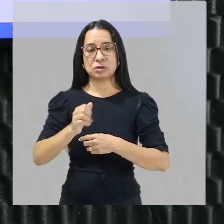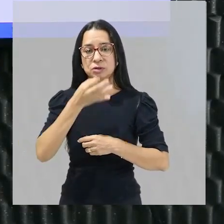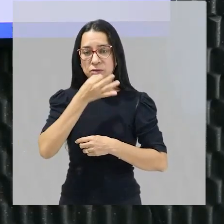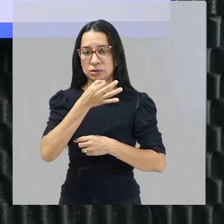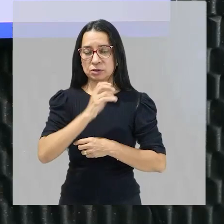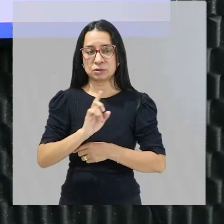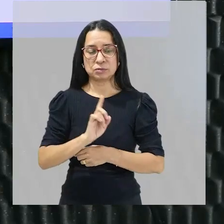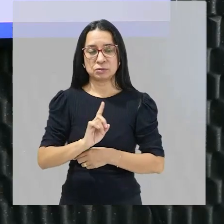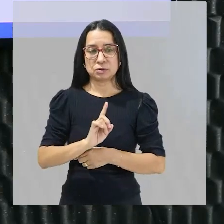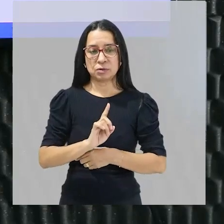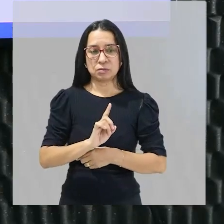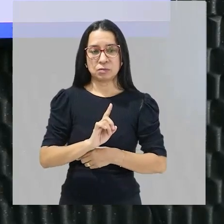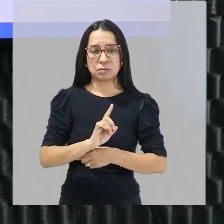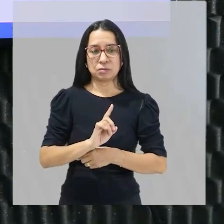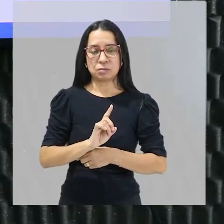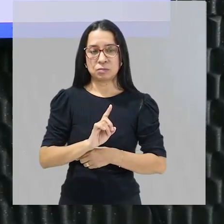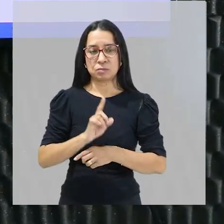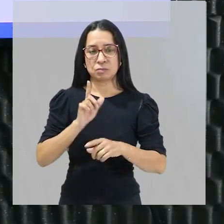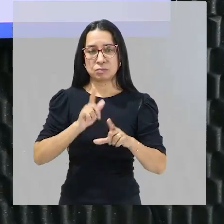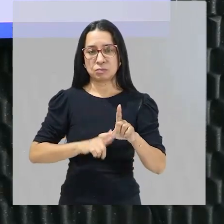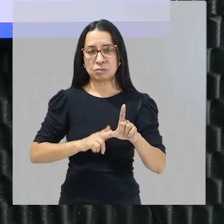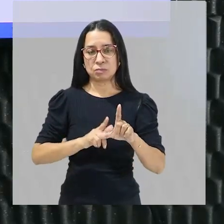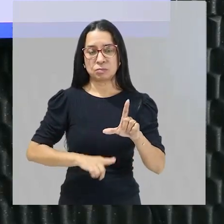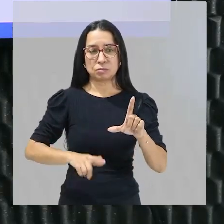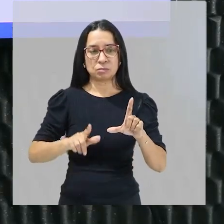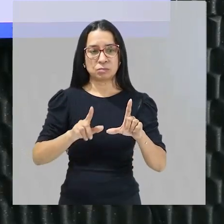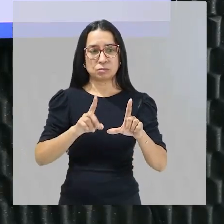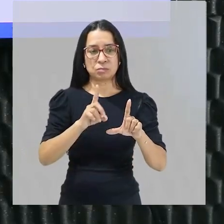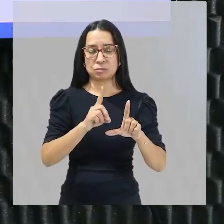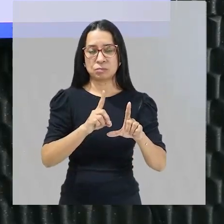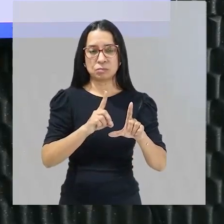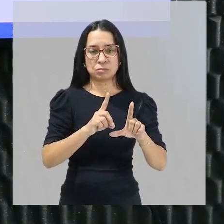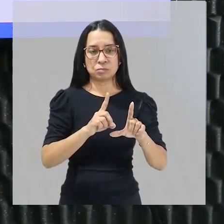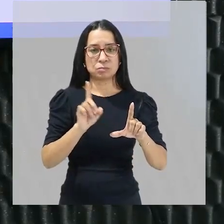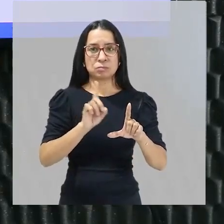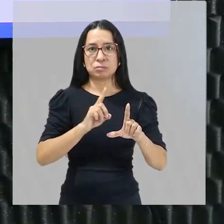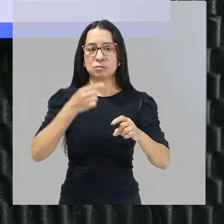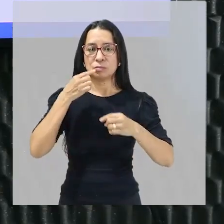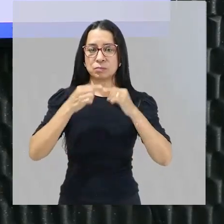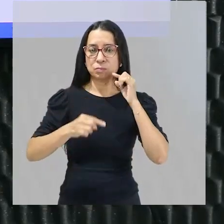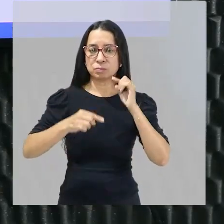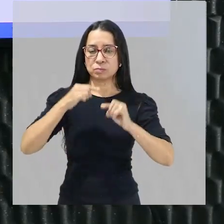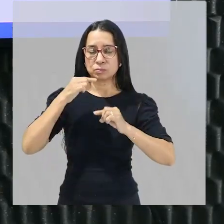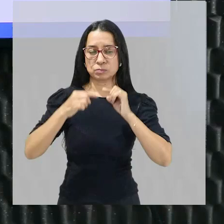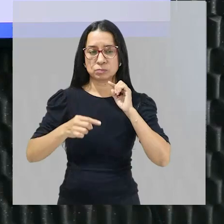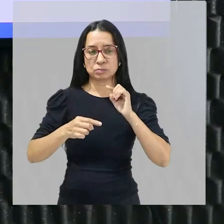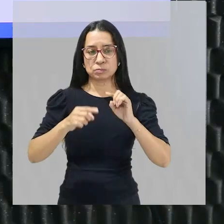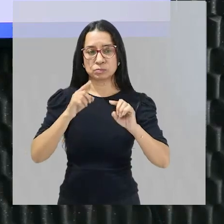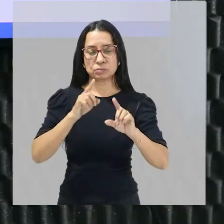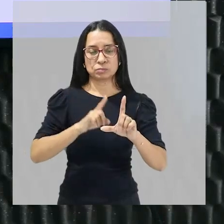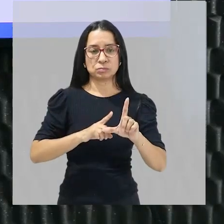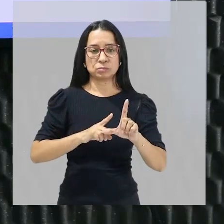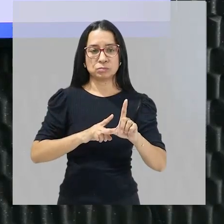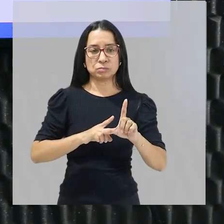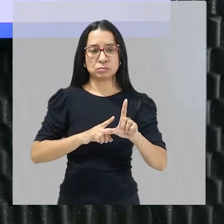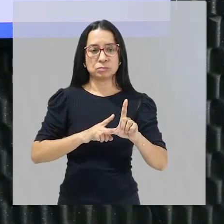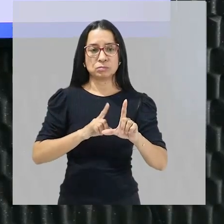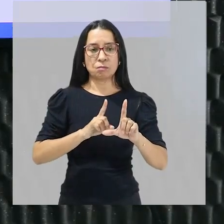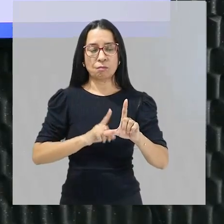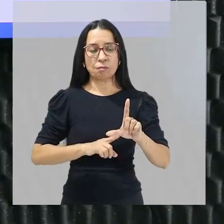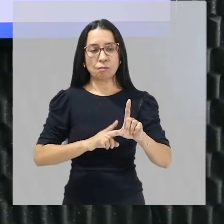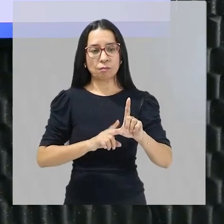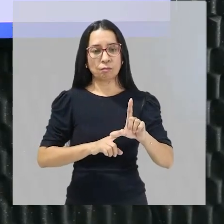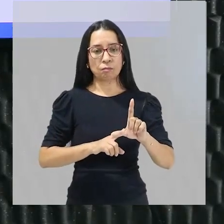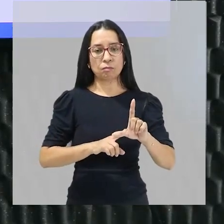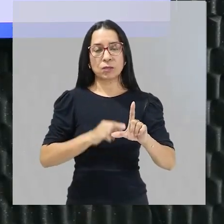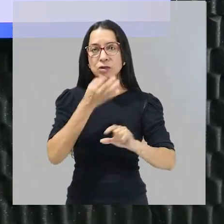Reiteração de discursos hegemônicos. Necessariamente não é um discurso e a reiteração dele hegemônico que